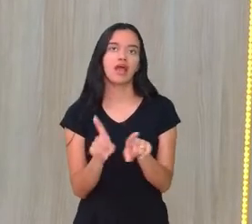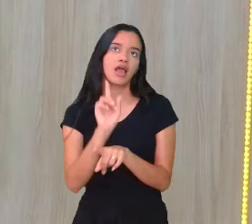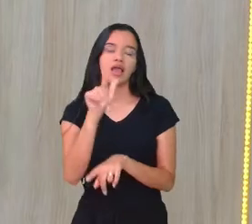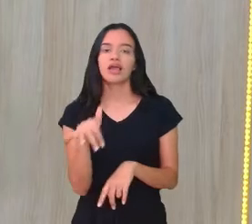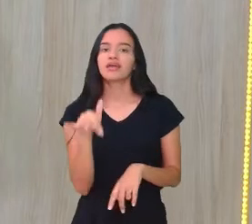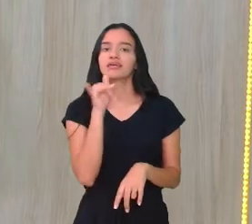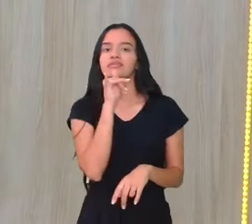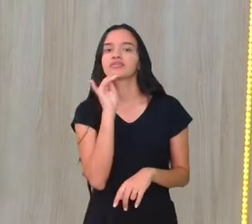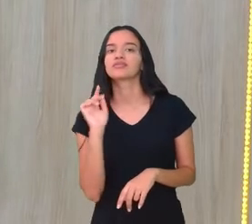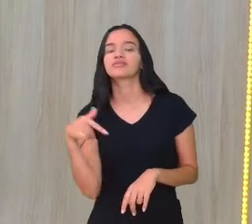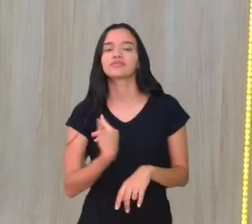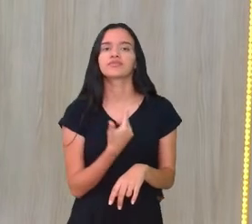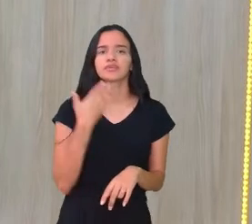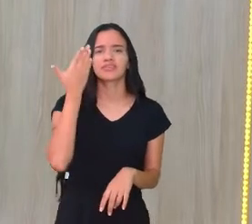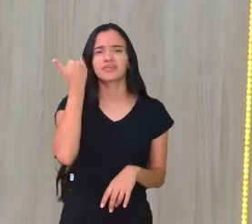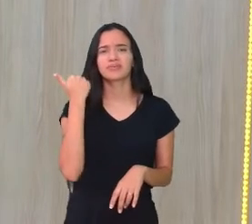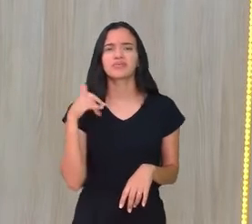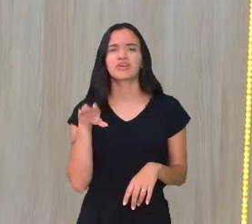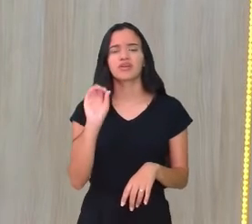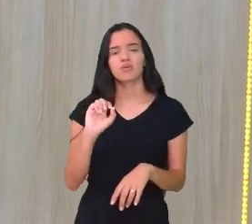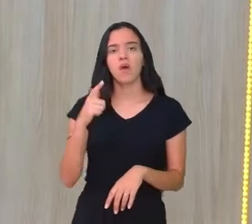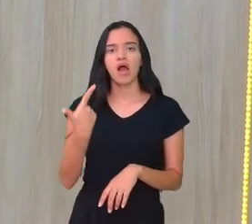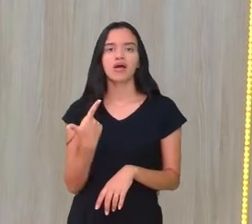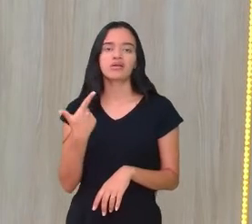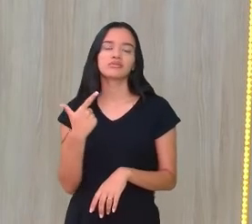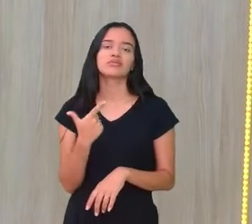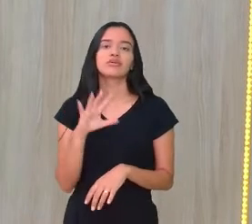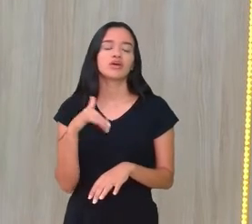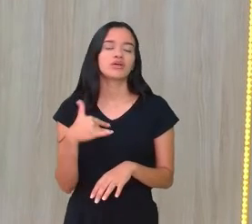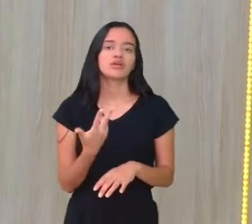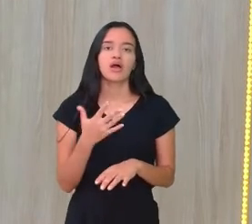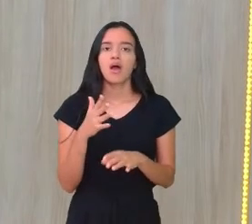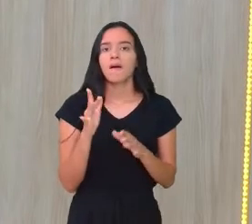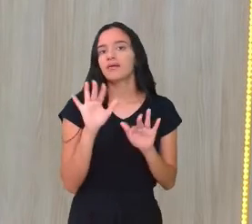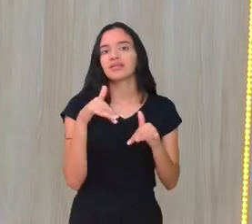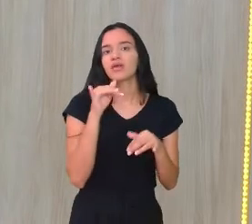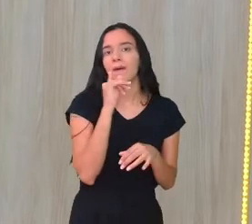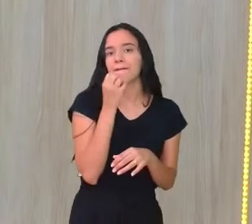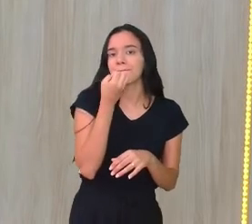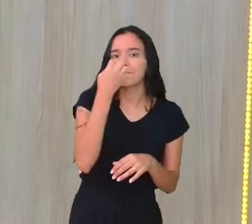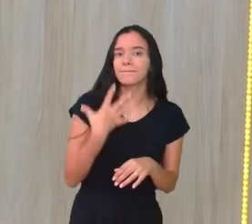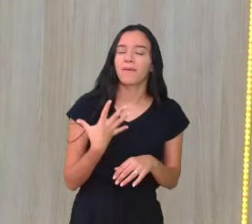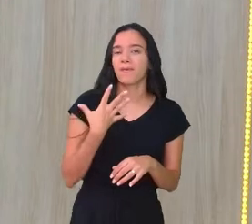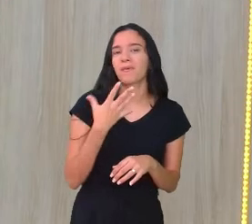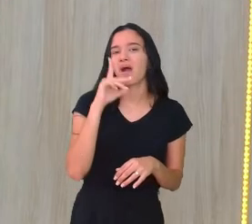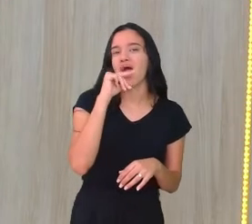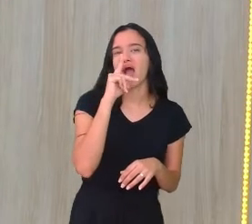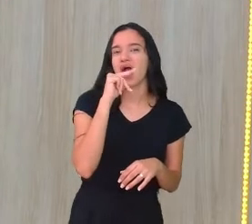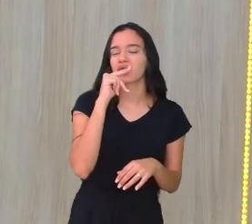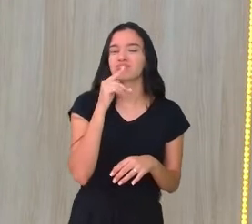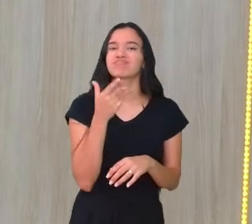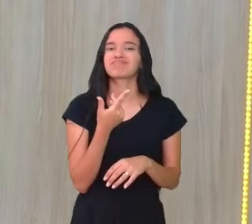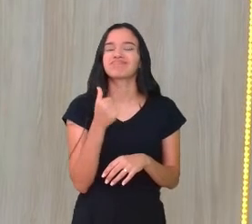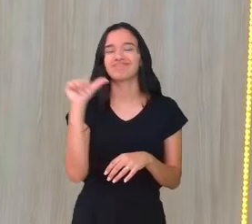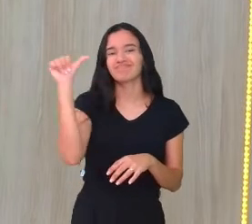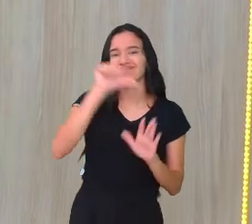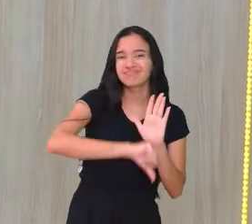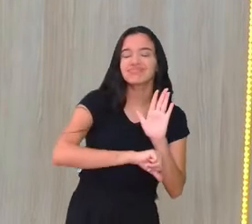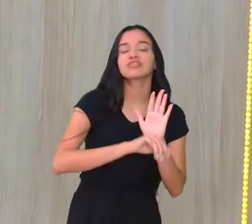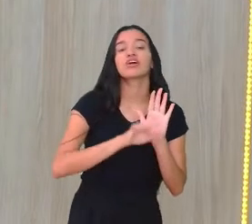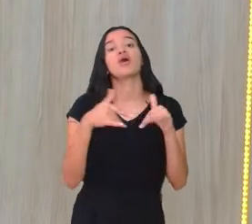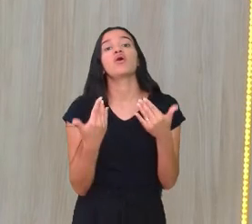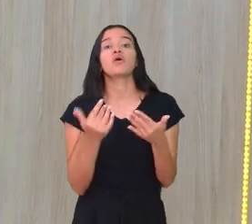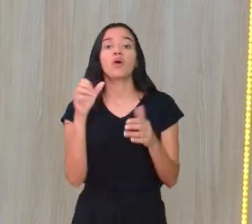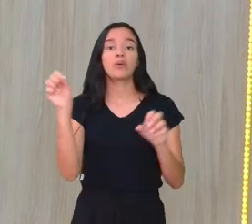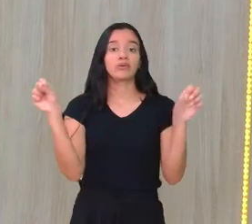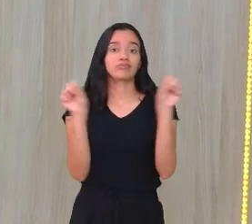né, a gente fica sabendo aí que a praia se tornou imprópria e não está com a água tão adequada assim. Então, tudo isso tem a ver com esse